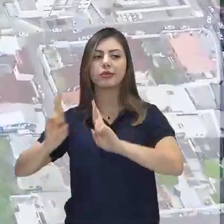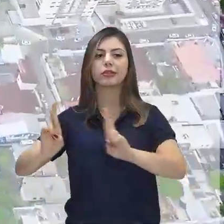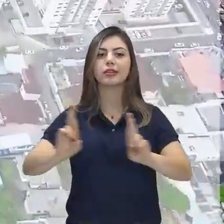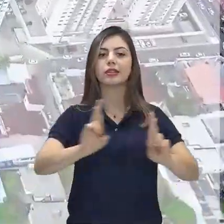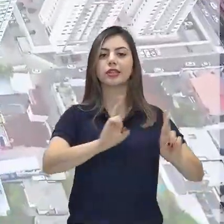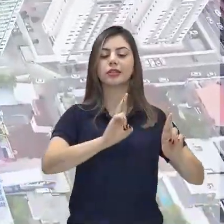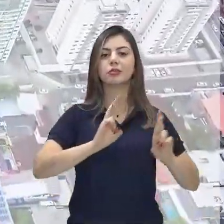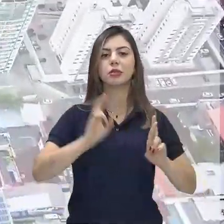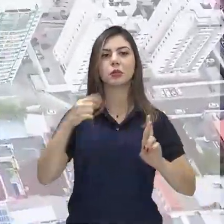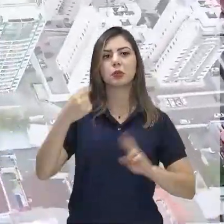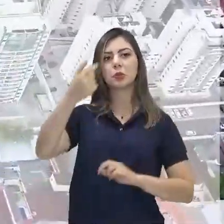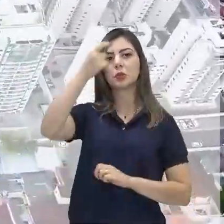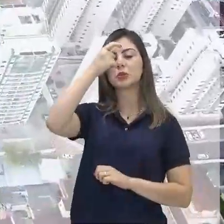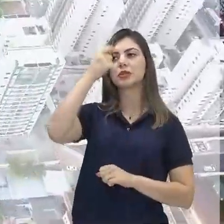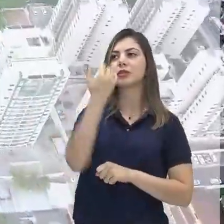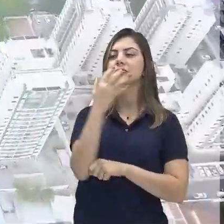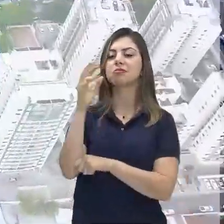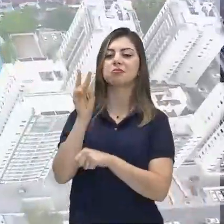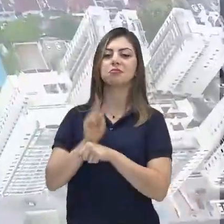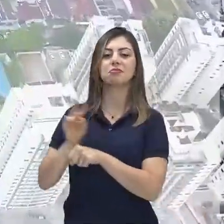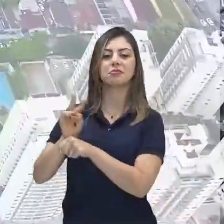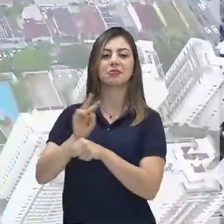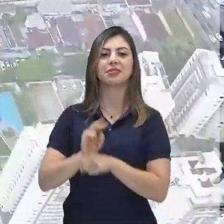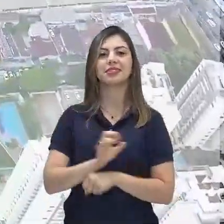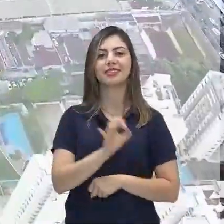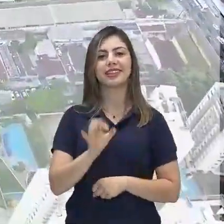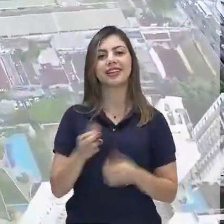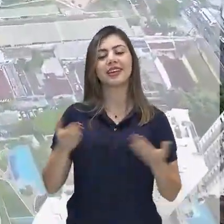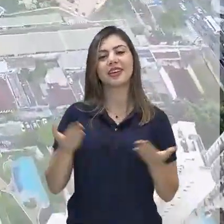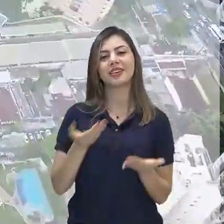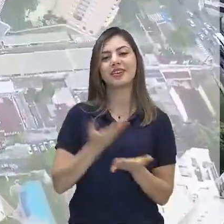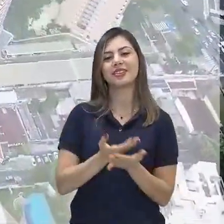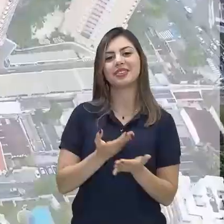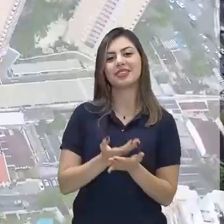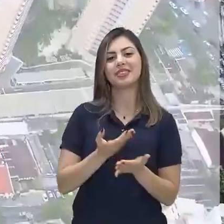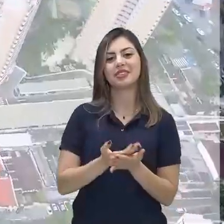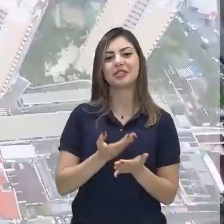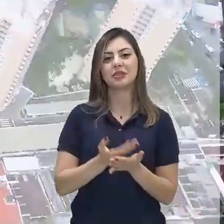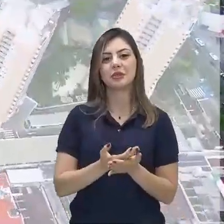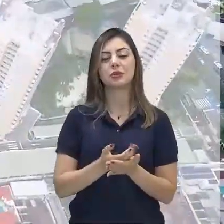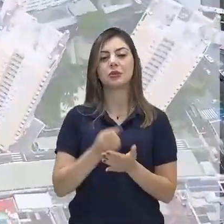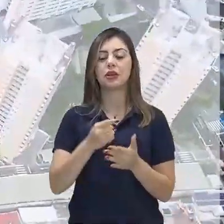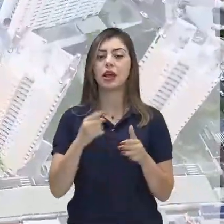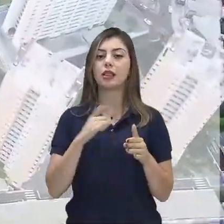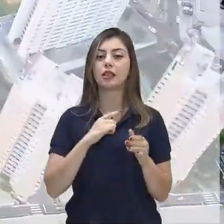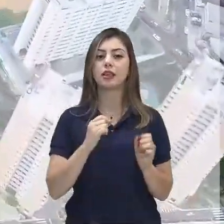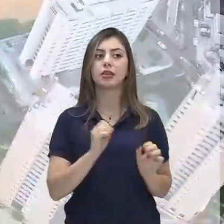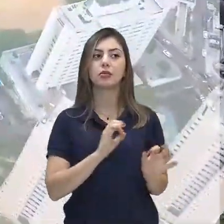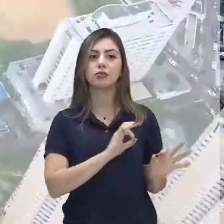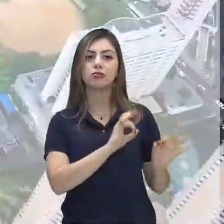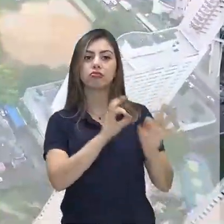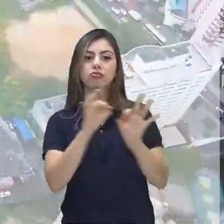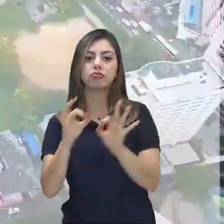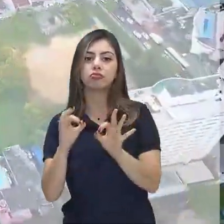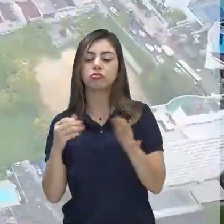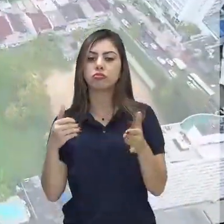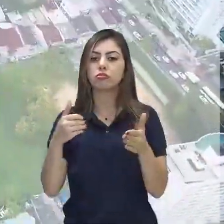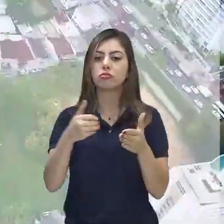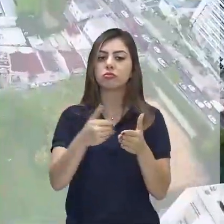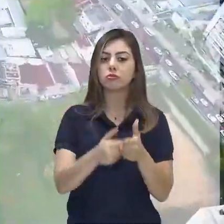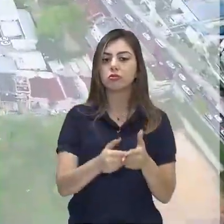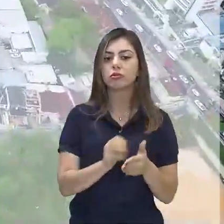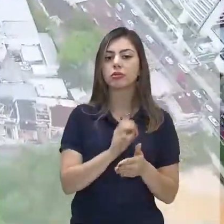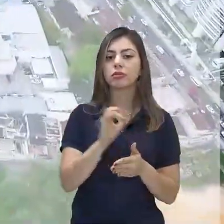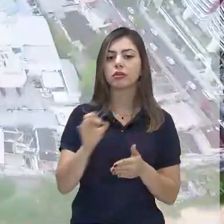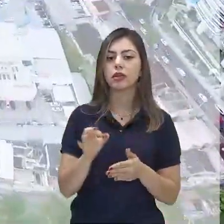a consciência ambiental. E aí a gente vai se aproximando do finzinho do nosso vídeo, né, que ele vai terminando aí na altura da